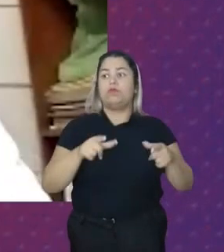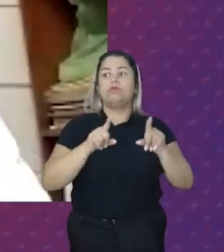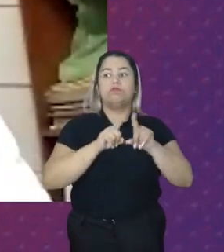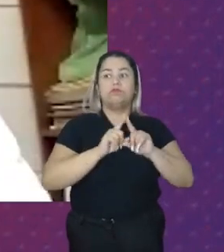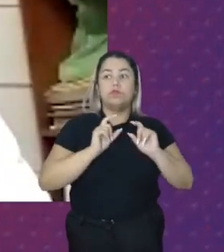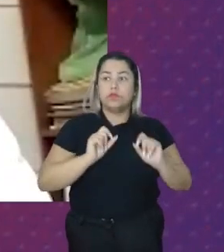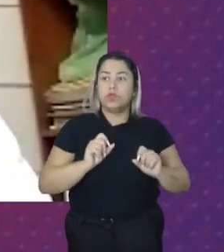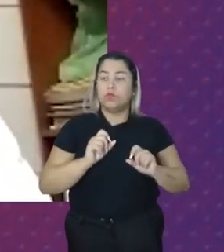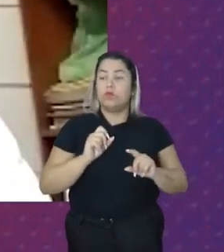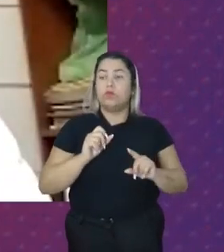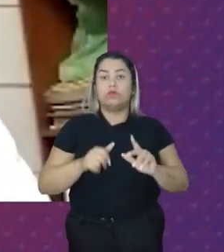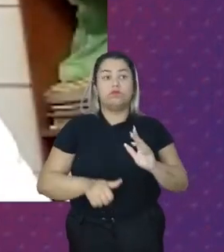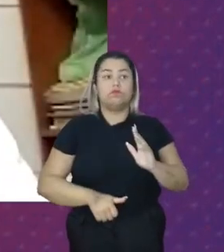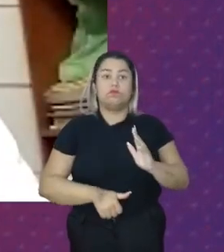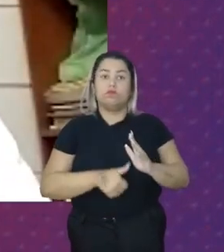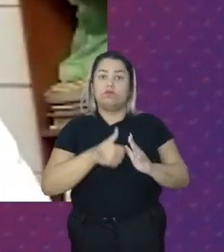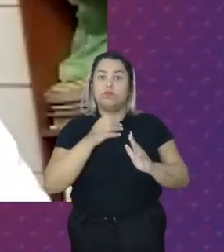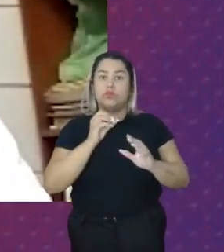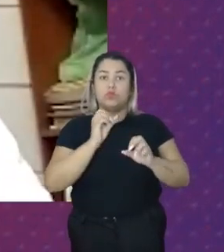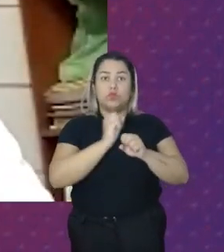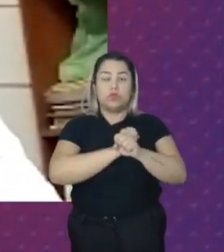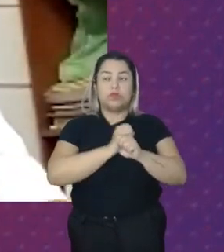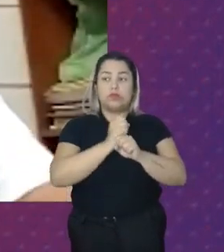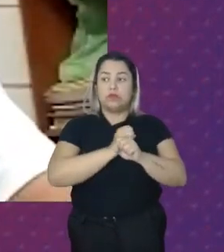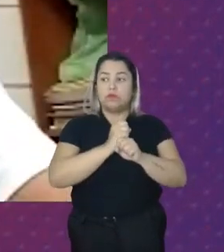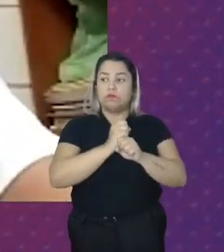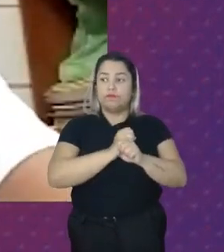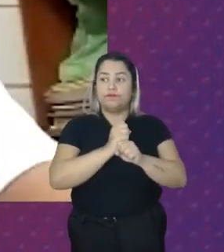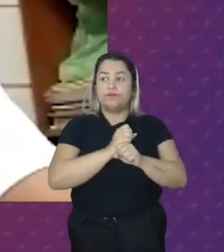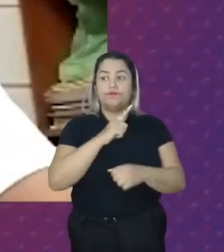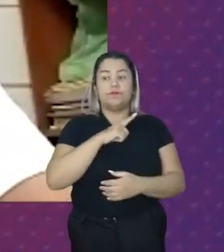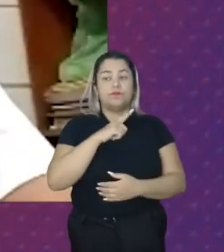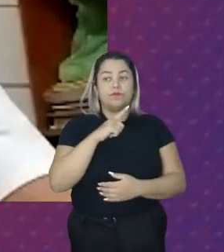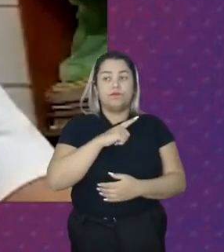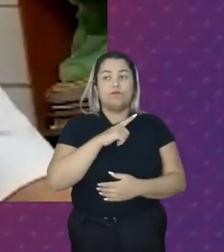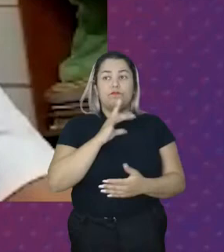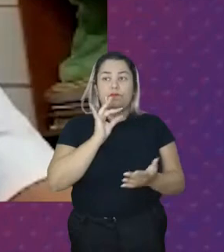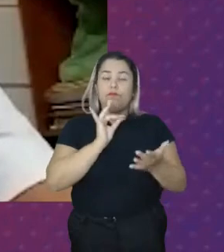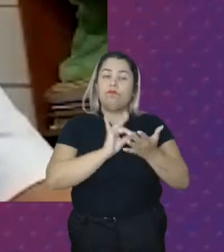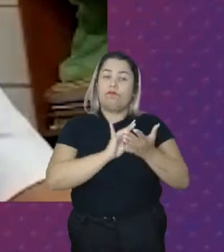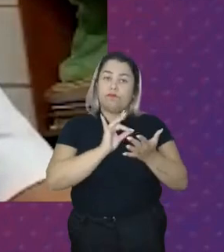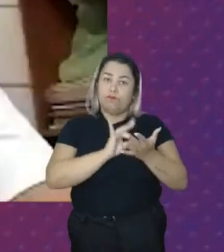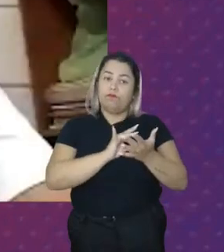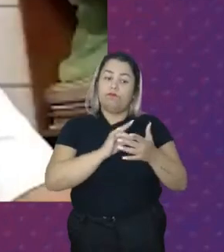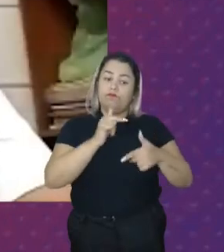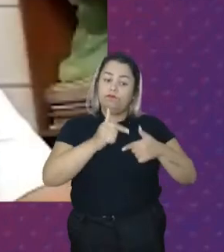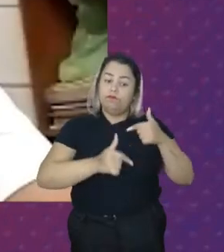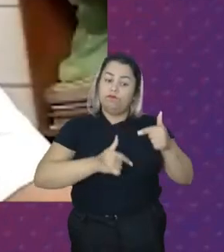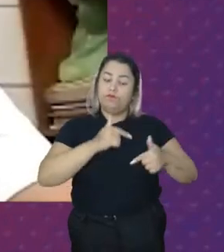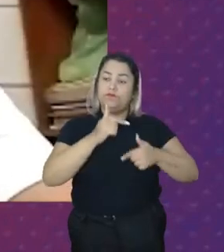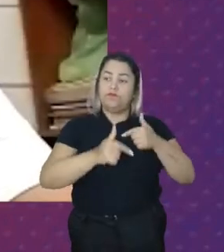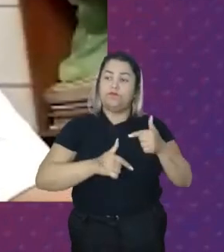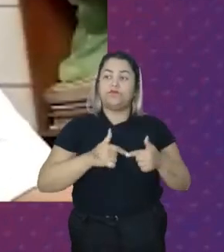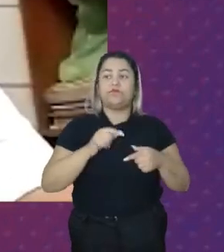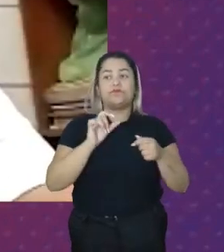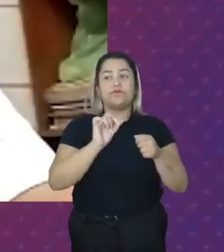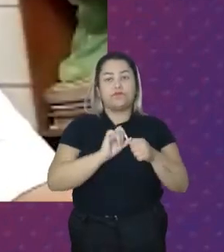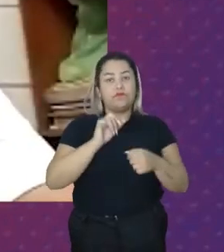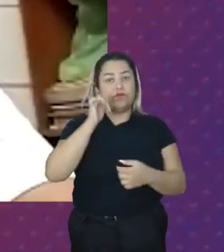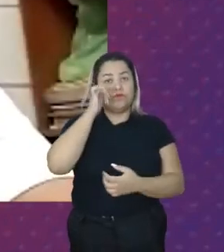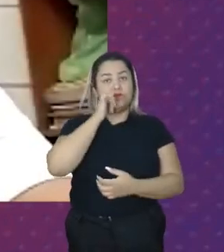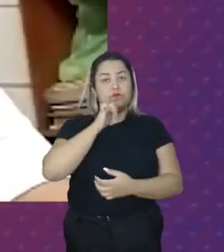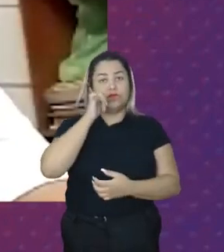existência E Pelo fato De ser Um trabalho Que é executado Por